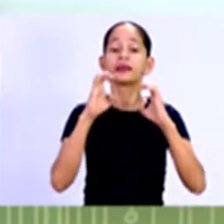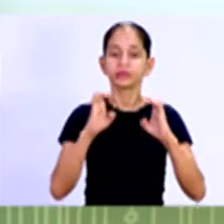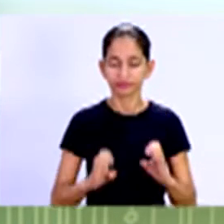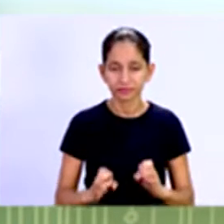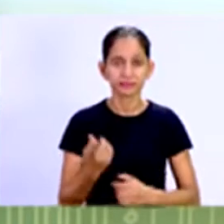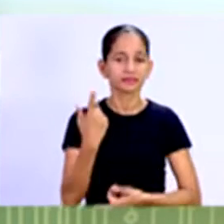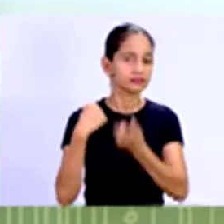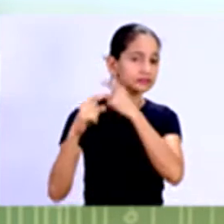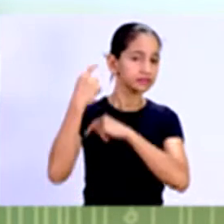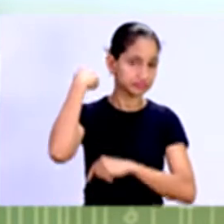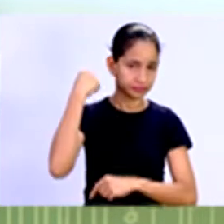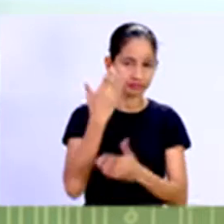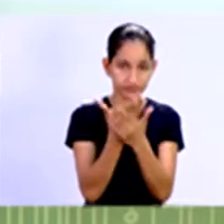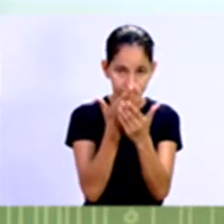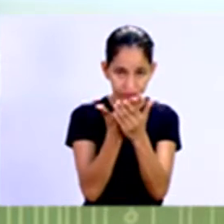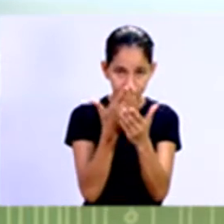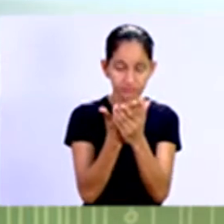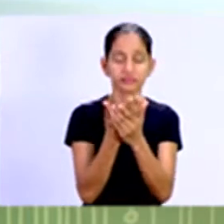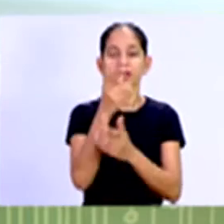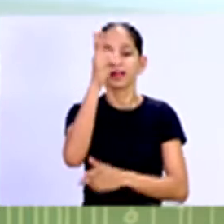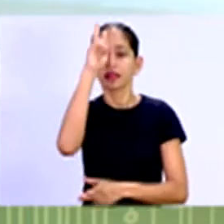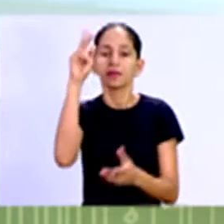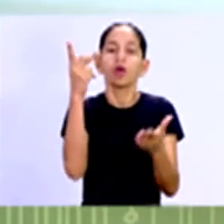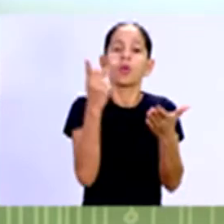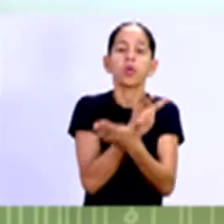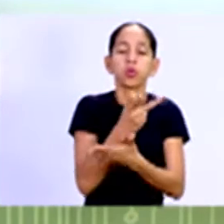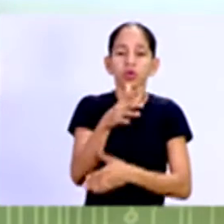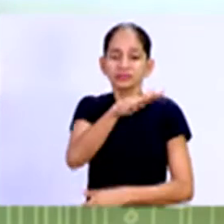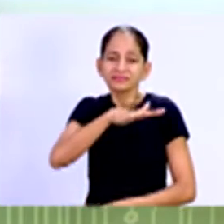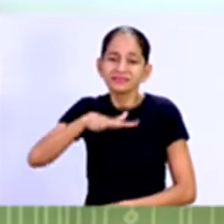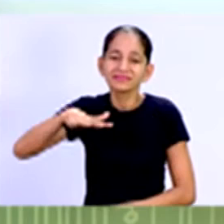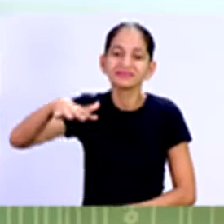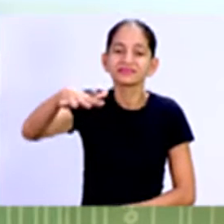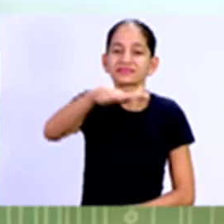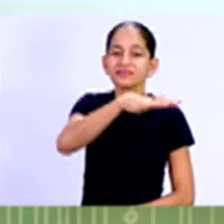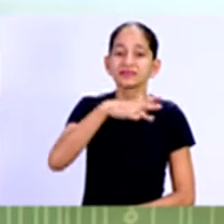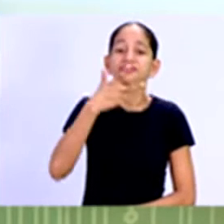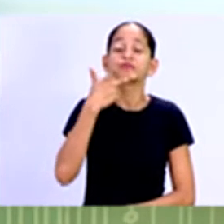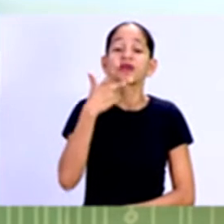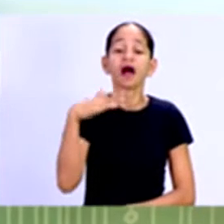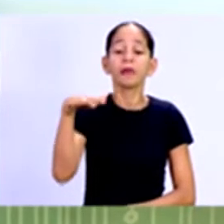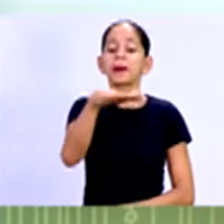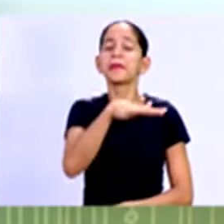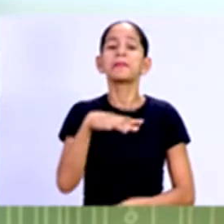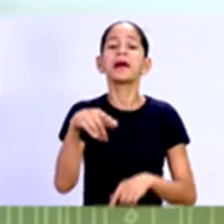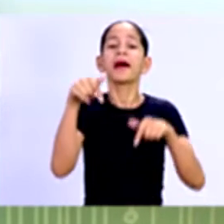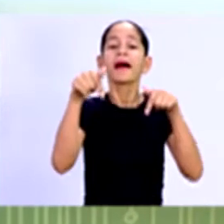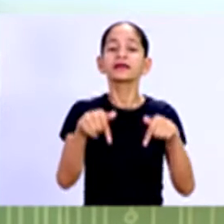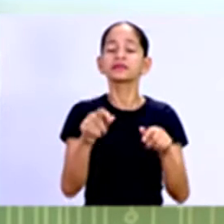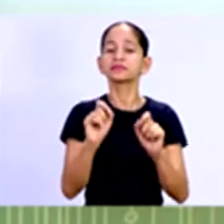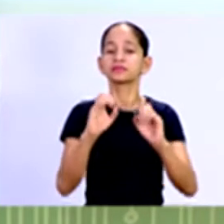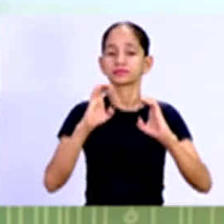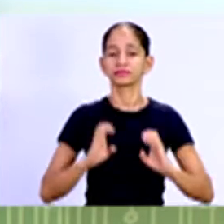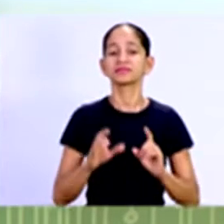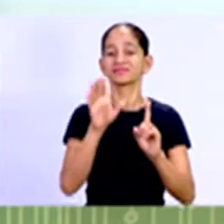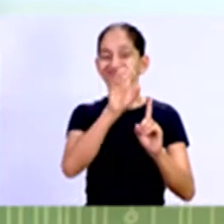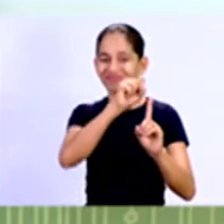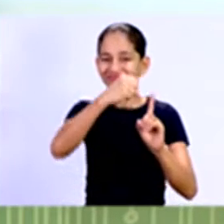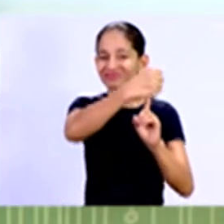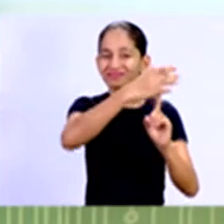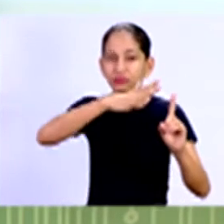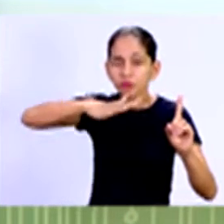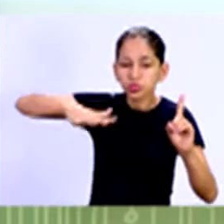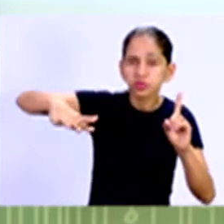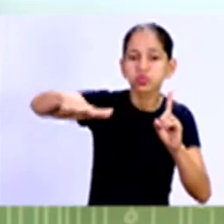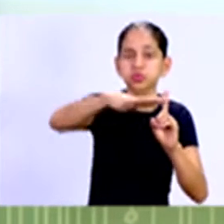na aula passada, ela acontece em um campo que a gente chama de campo ético. E que campo é esse? A sociedade. Então,